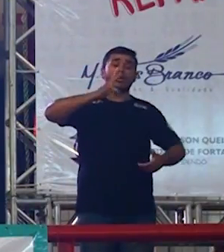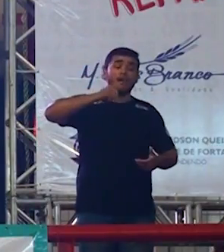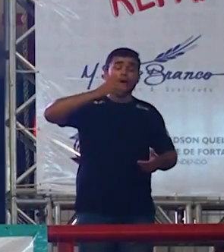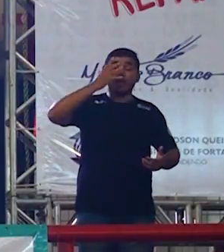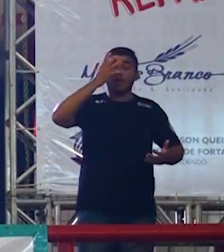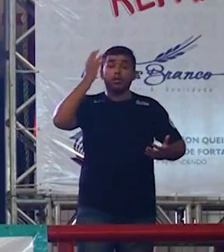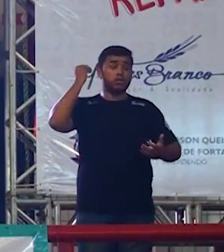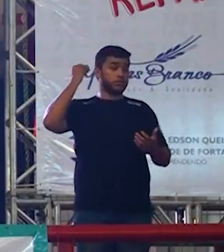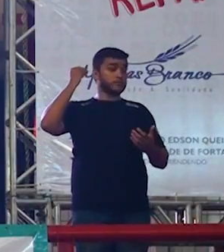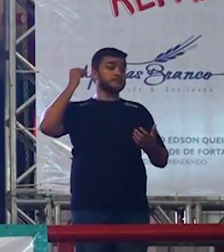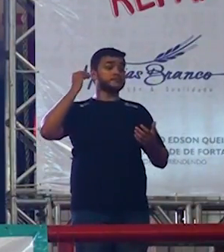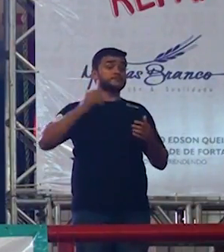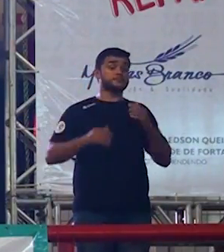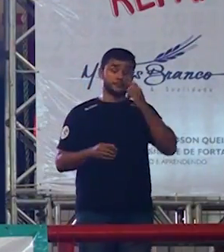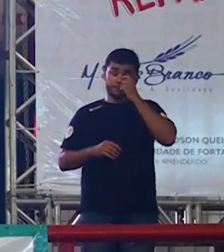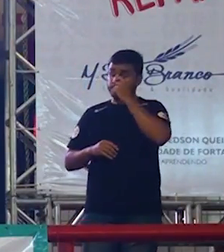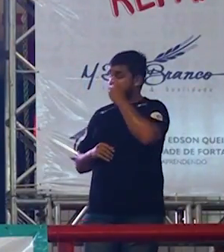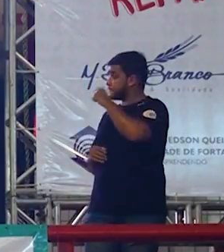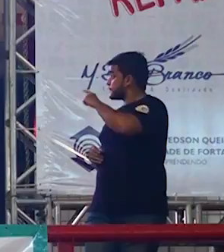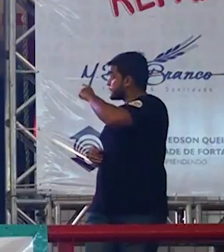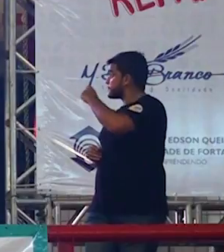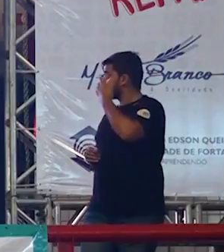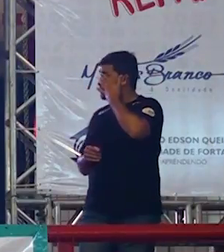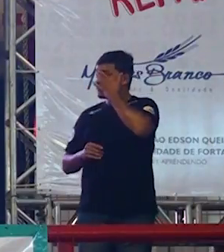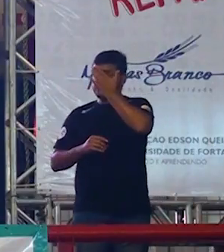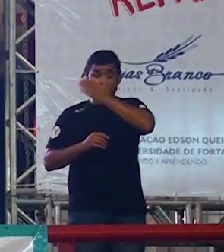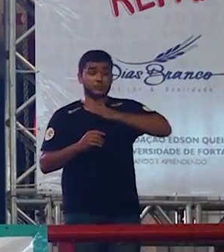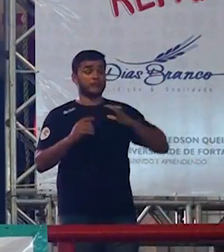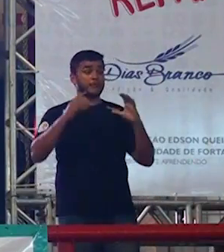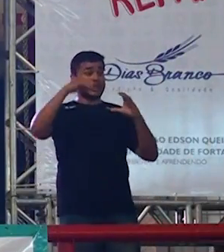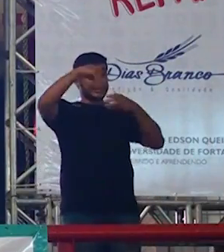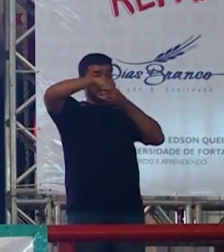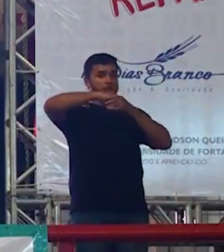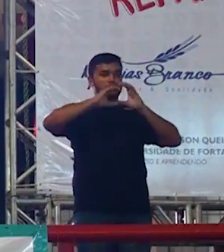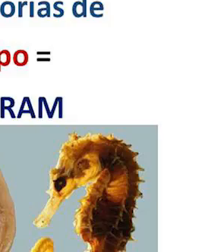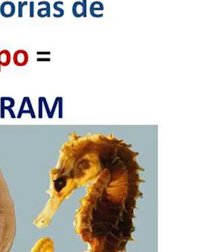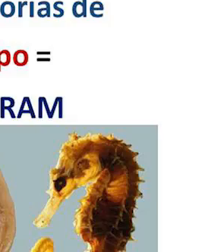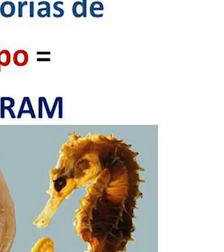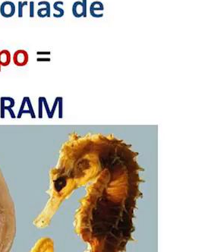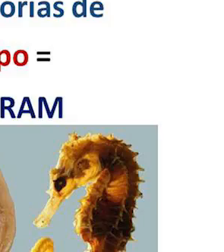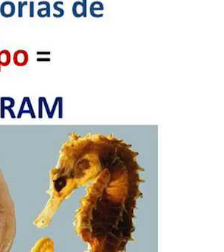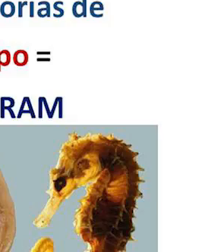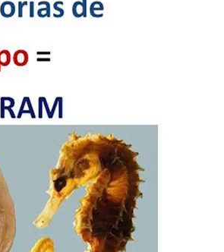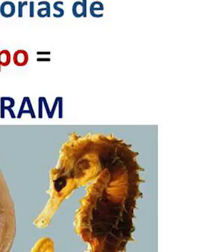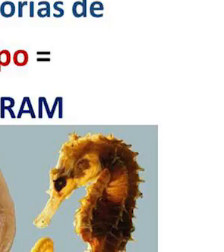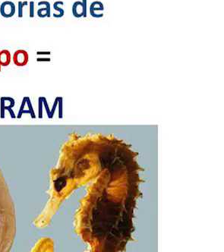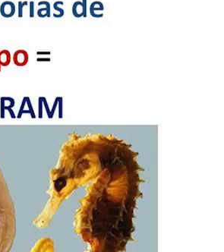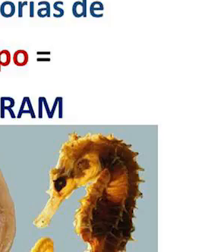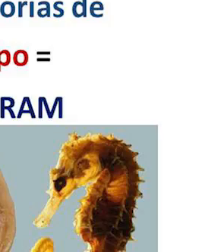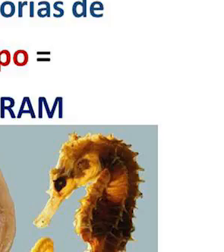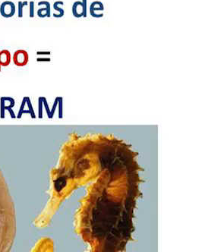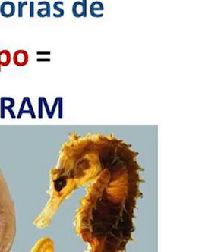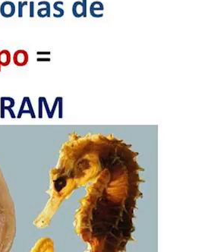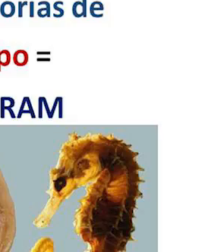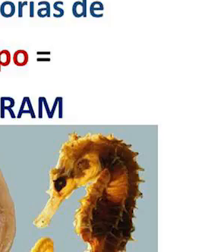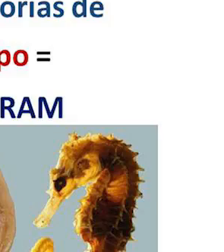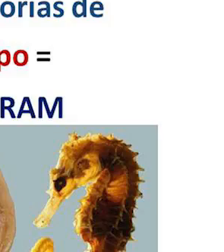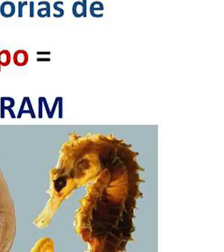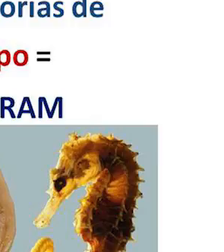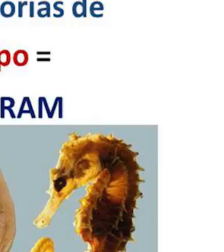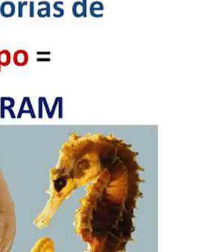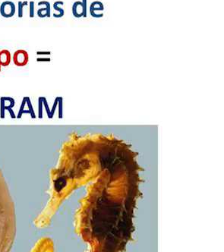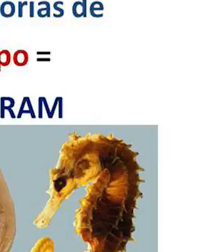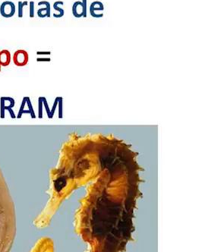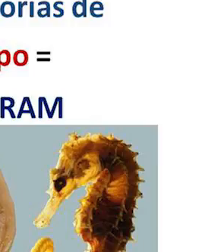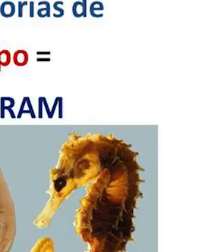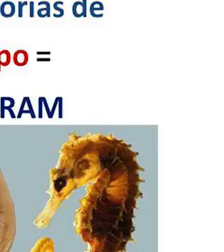ok? E lá na parte do cérebro mais central, onde está apontando aí essas 2 setinhas, tem